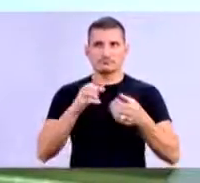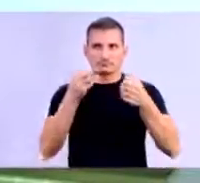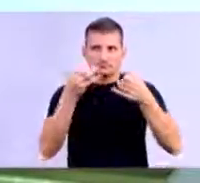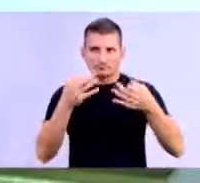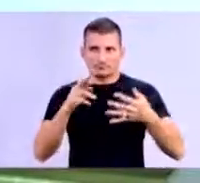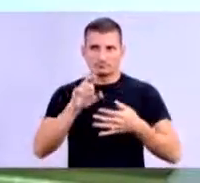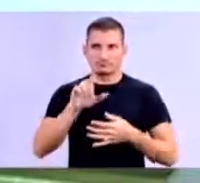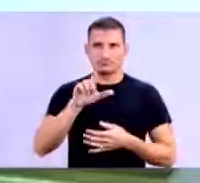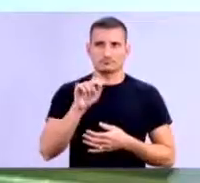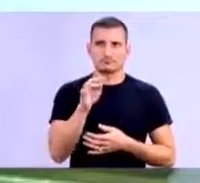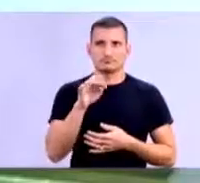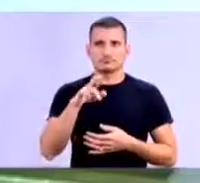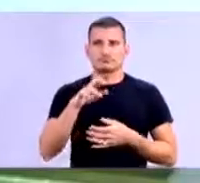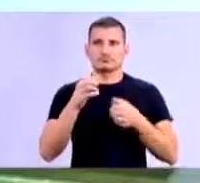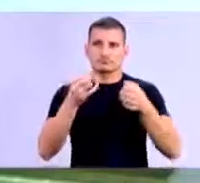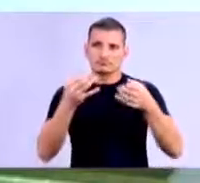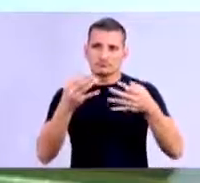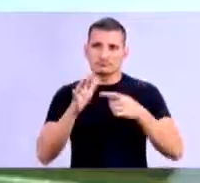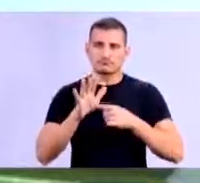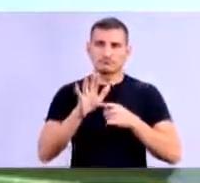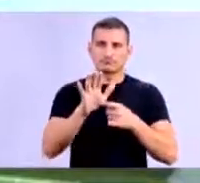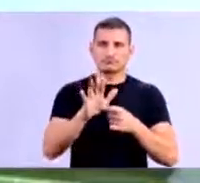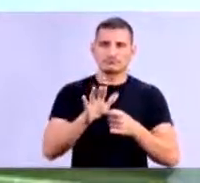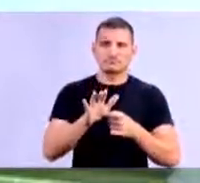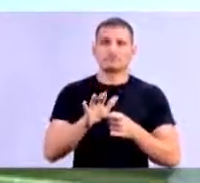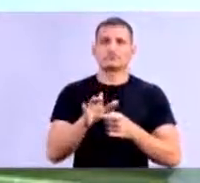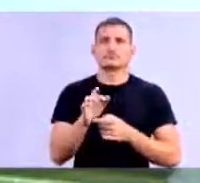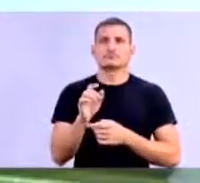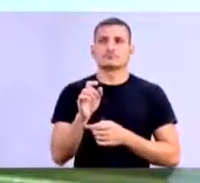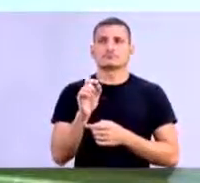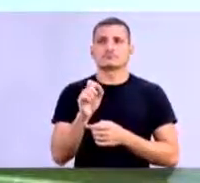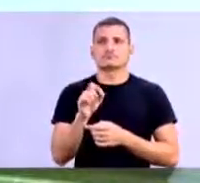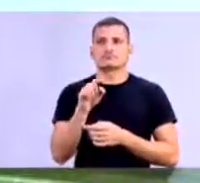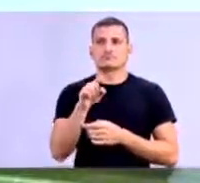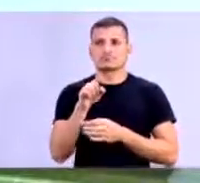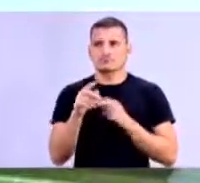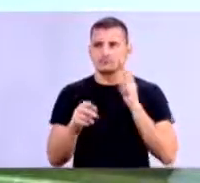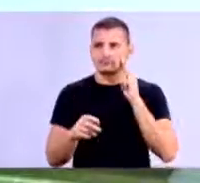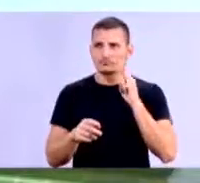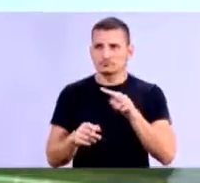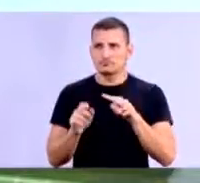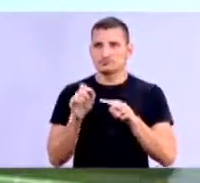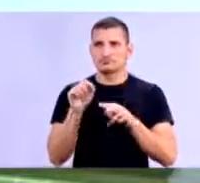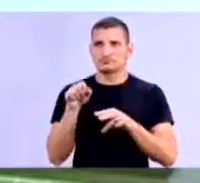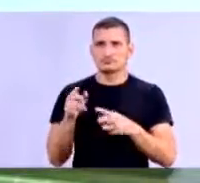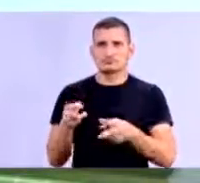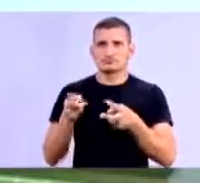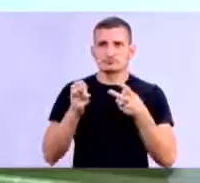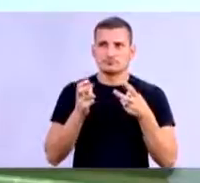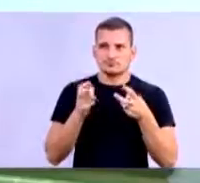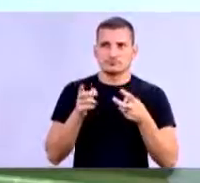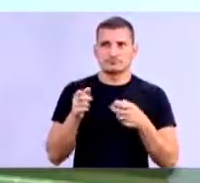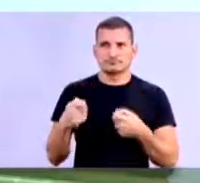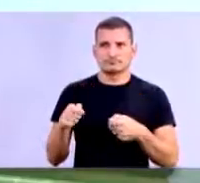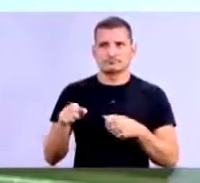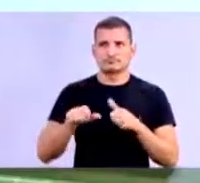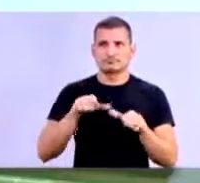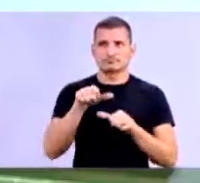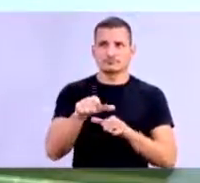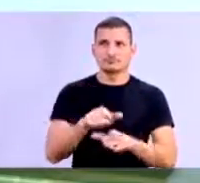você vai descrever, apresentar aquilo que você vê, aquilo que você percebe que precisa